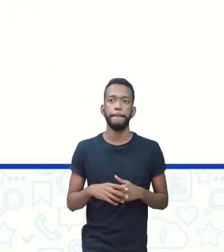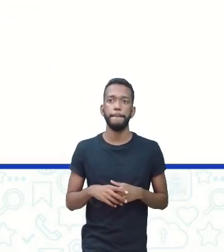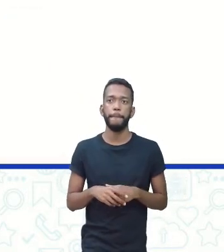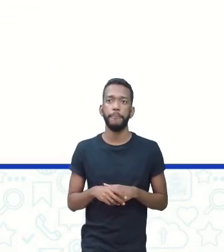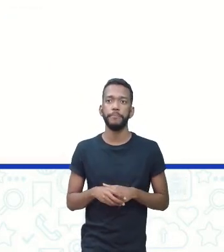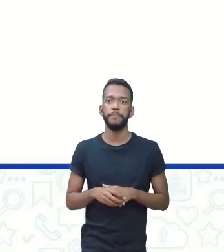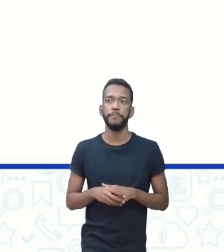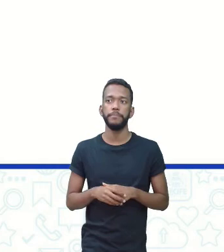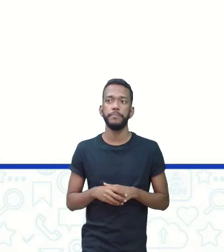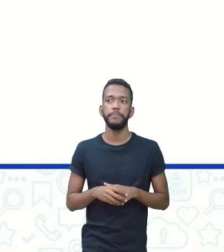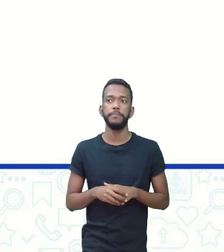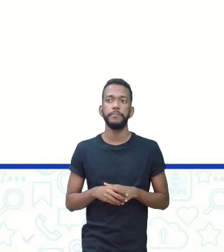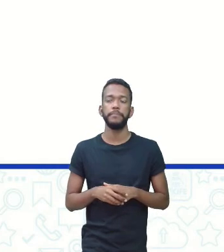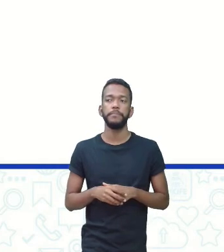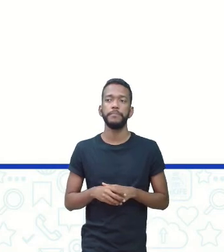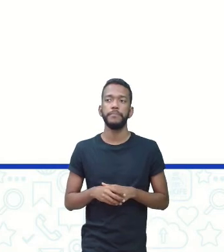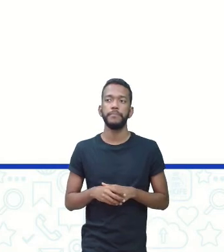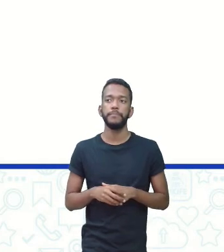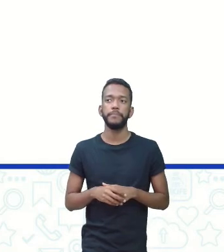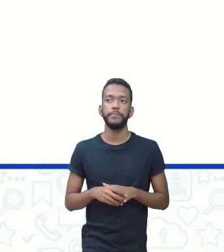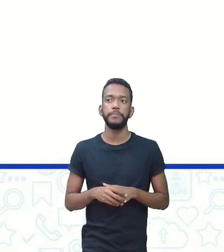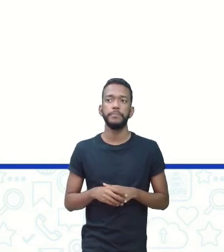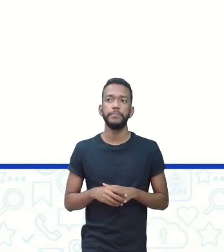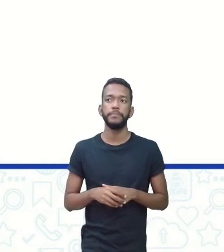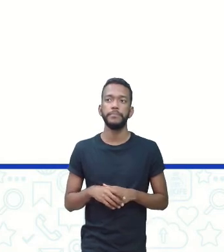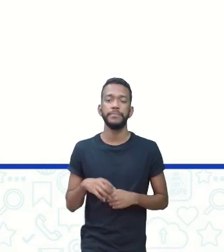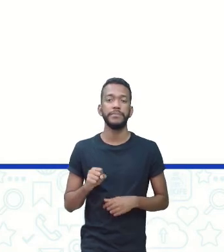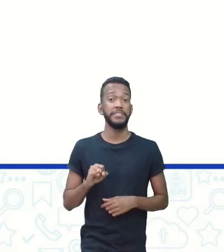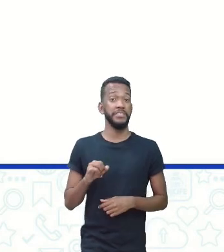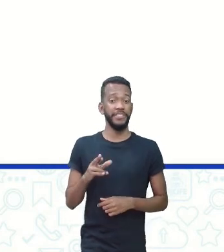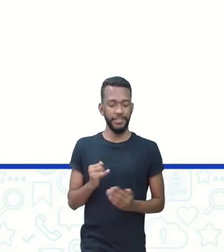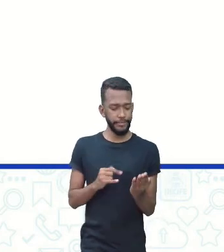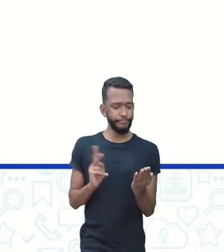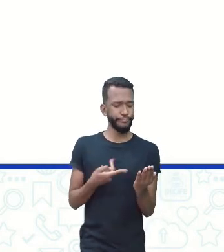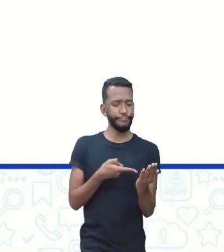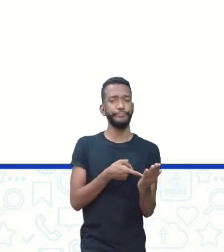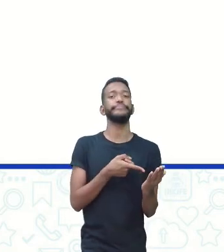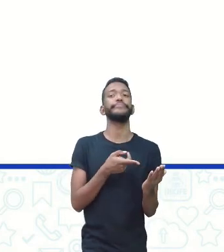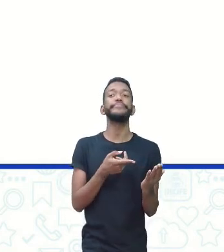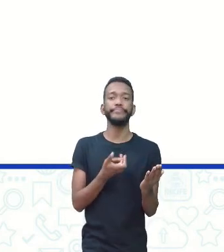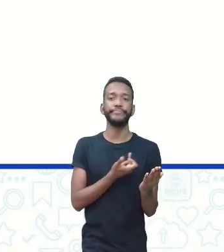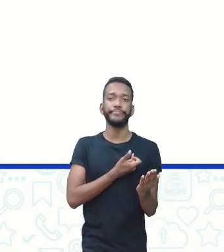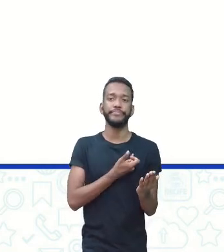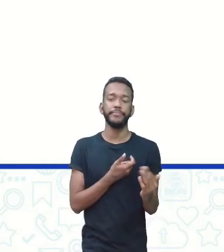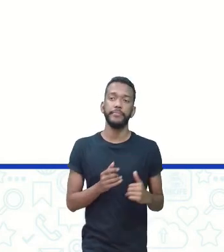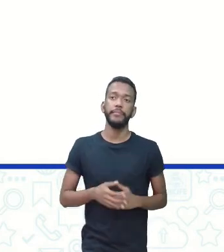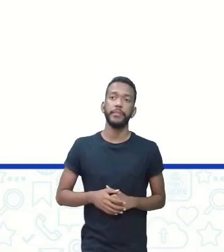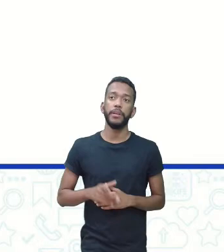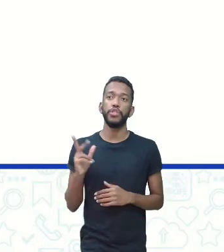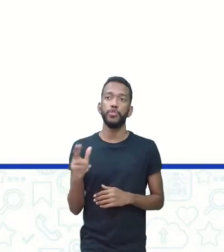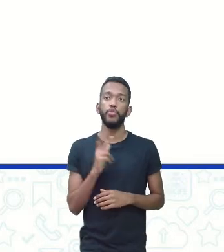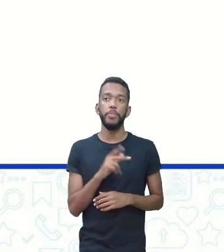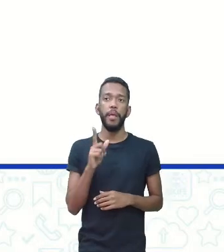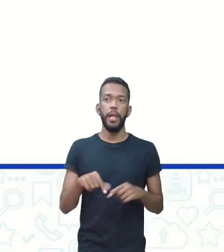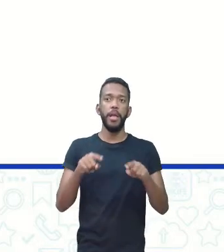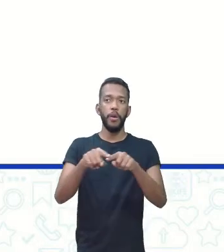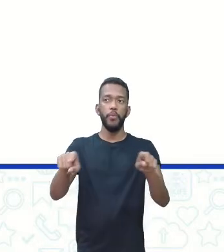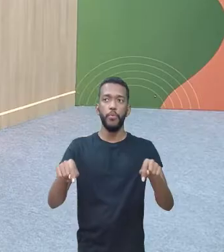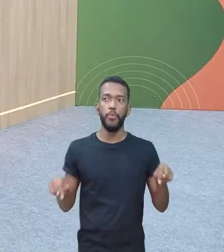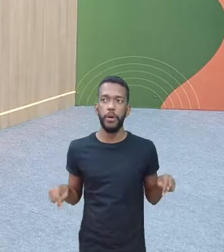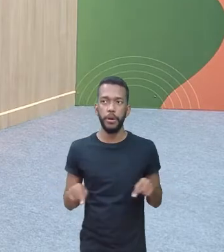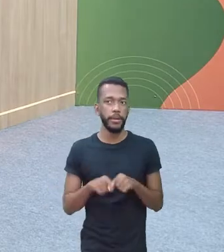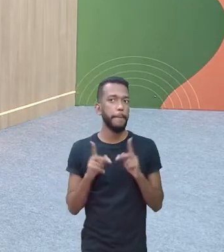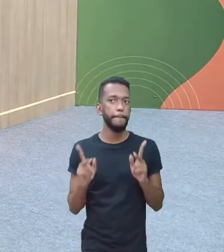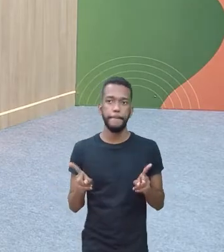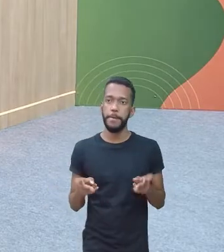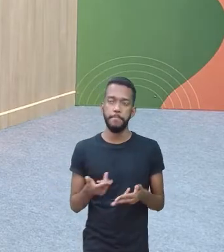E aí, para as duplas, minha Silvia falando comigo aqui, do nada. As duplas, a quadra é a